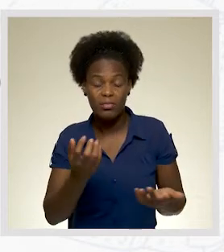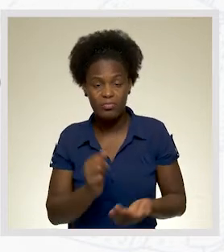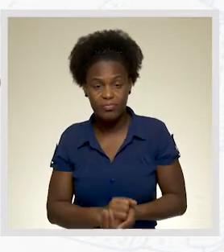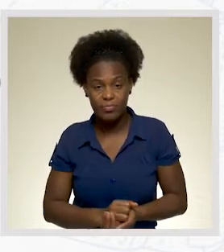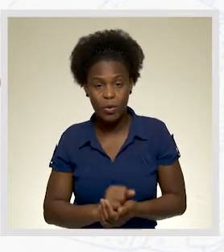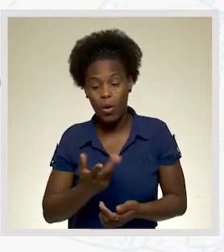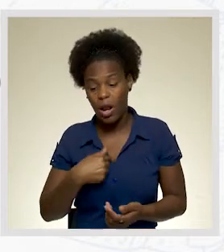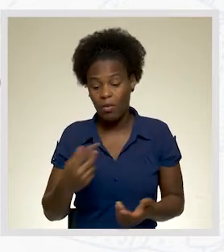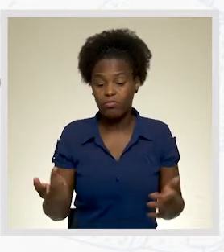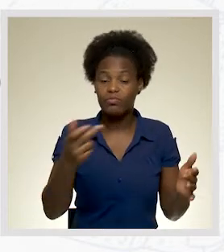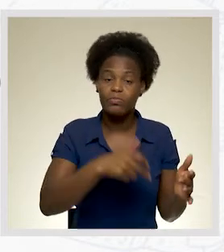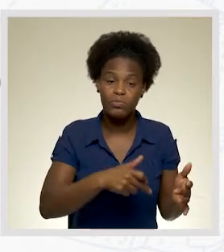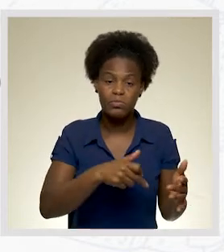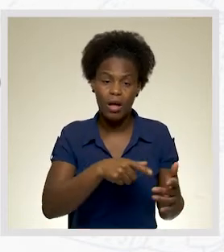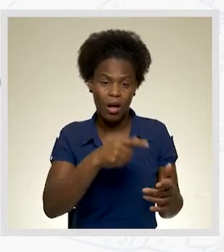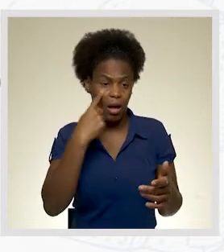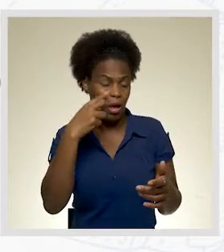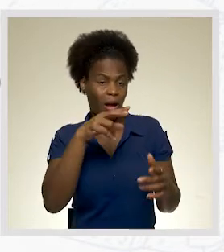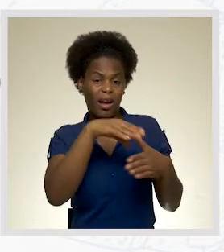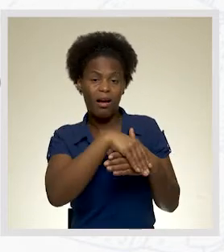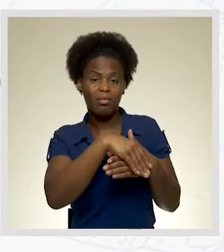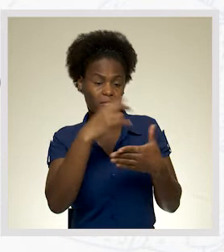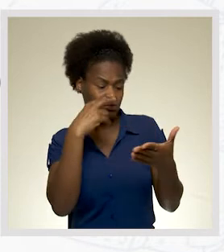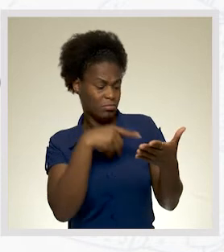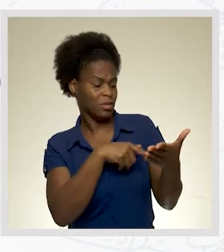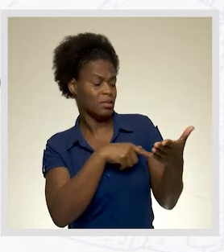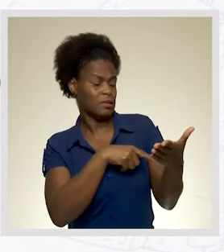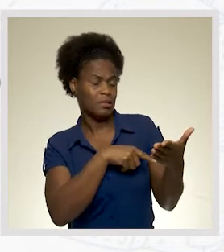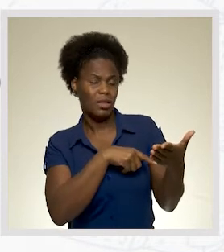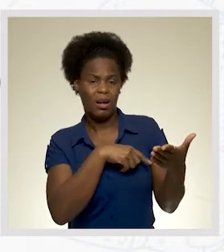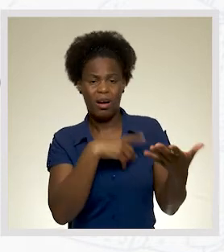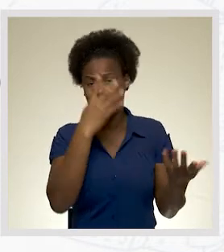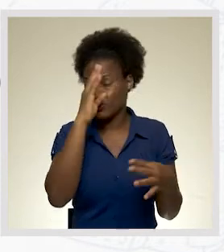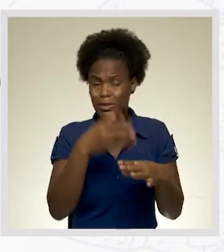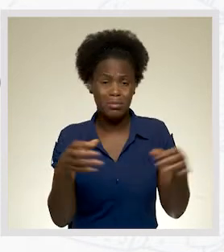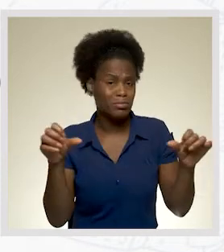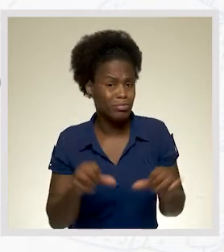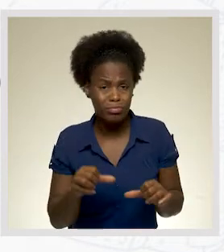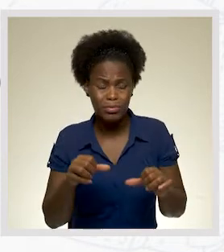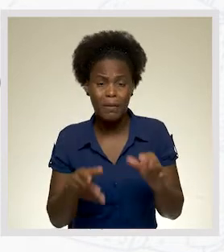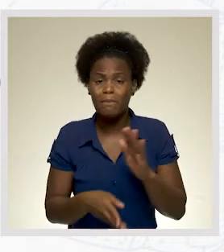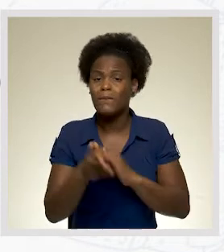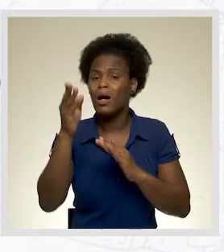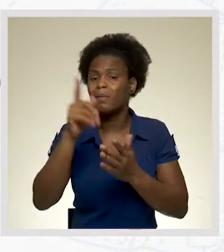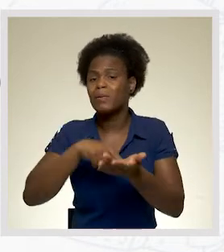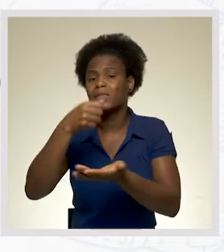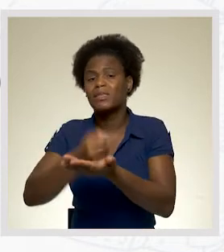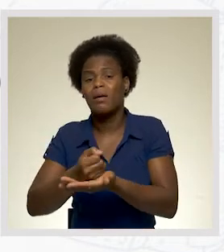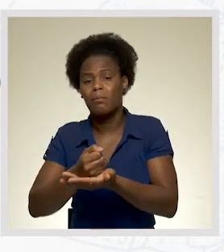voltei, achei esta carta. É uma fatalidade. Parto para sempre com